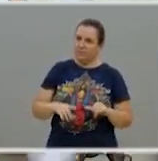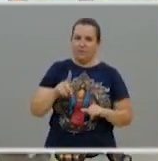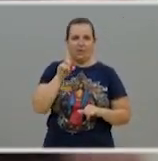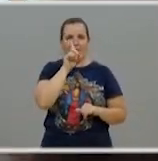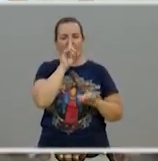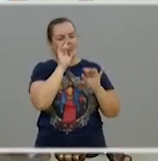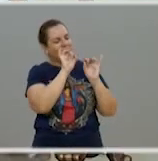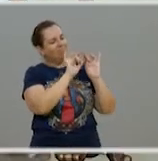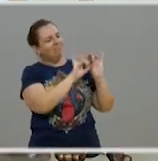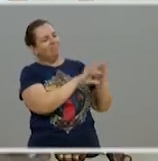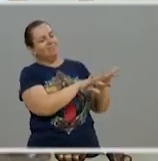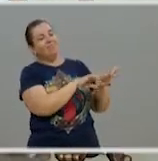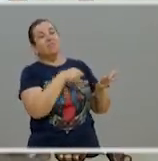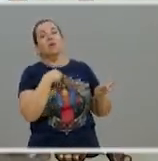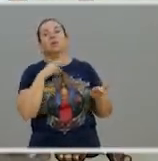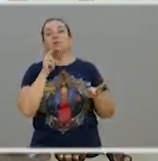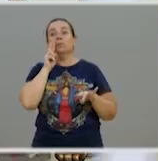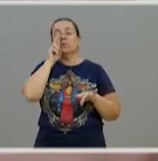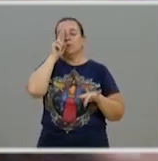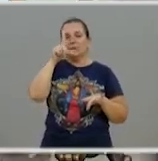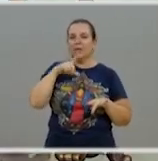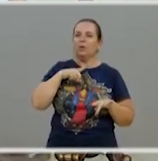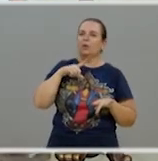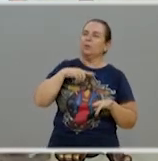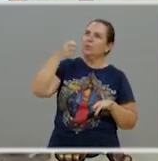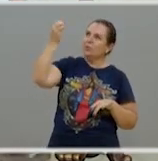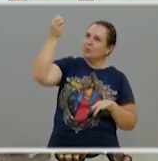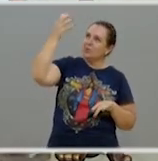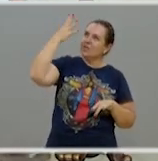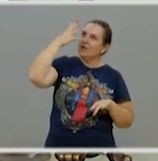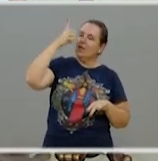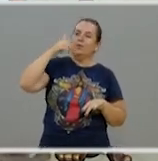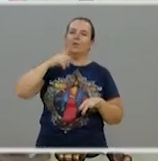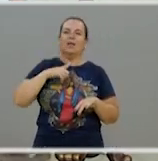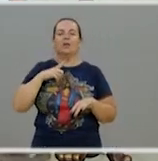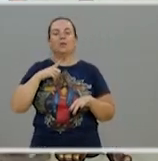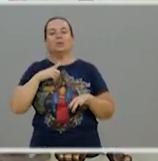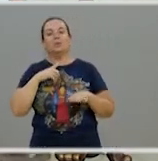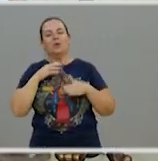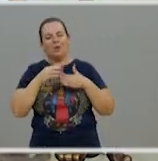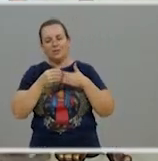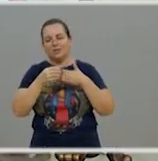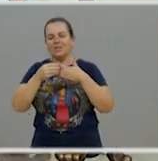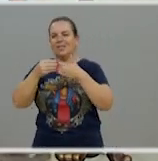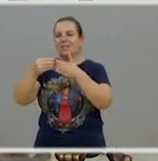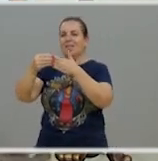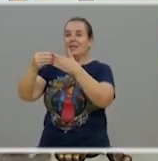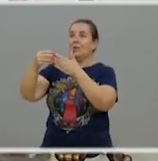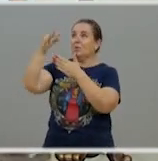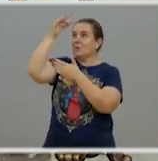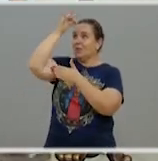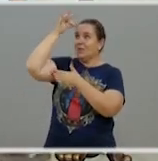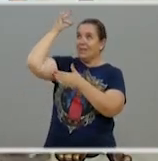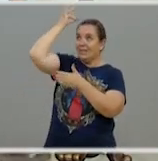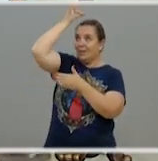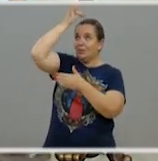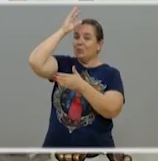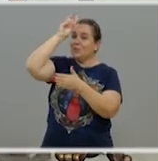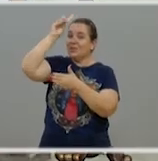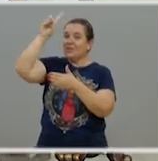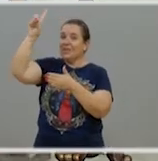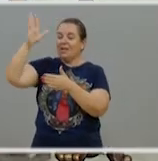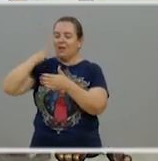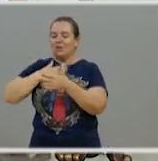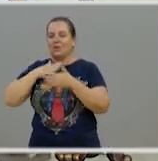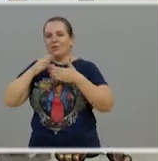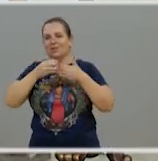desisto, eu sou forte. Eu tenho luz, eu tenho norte. É o Espírito